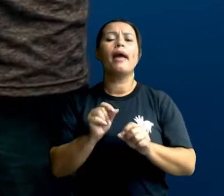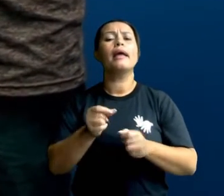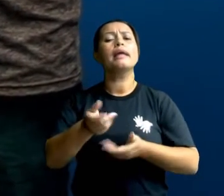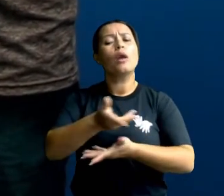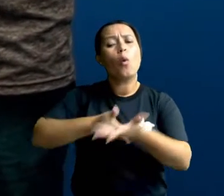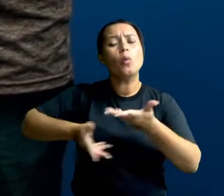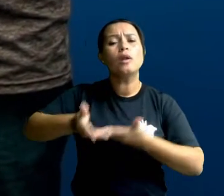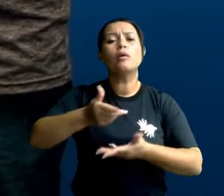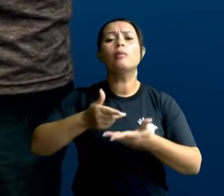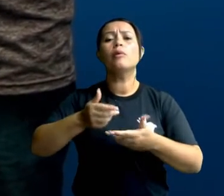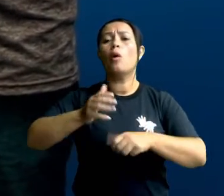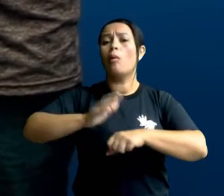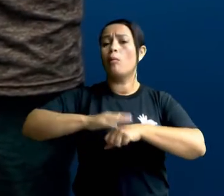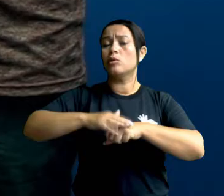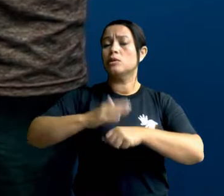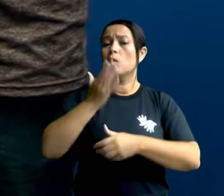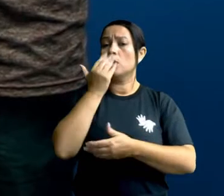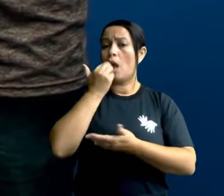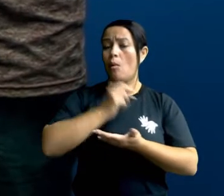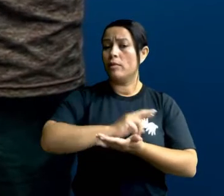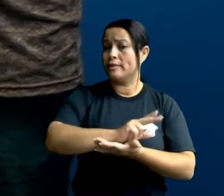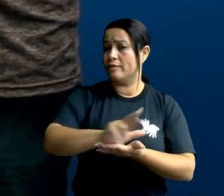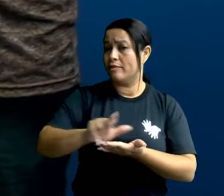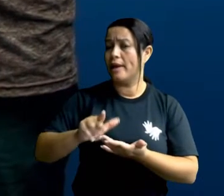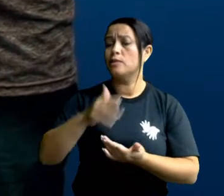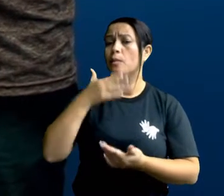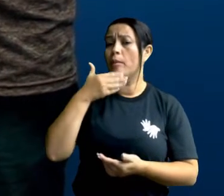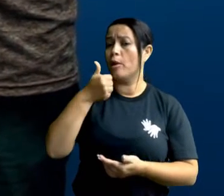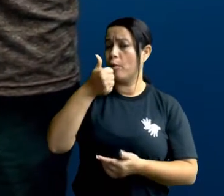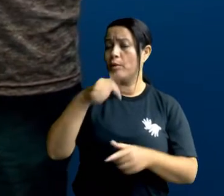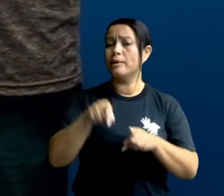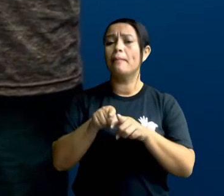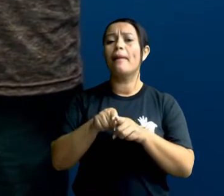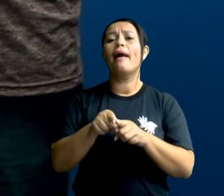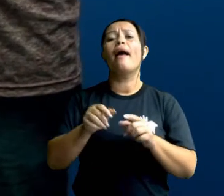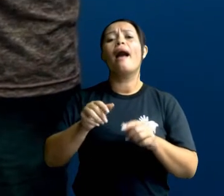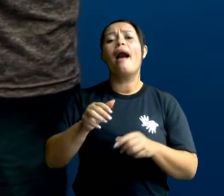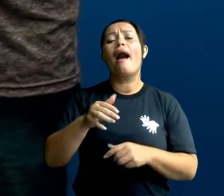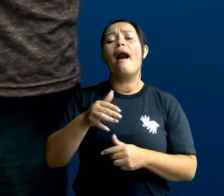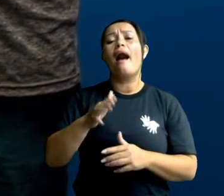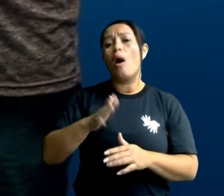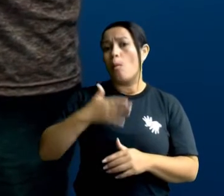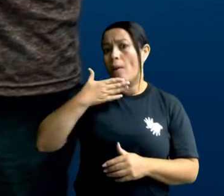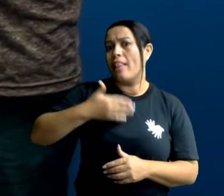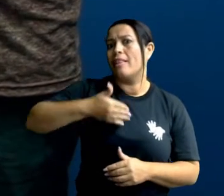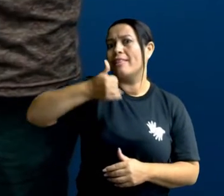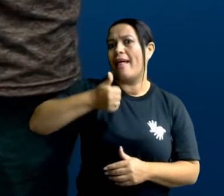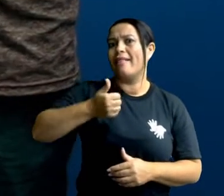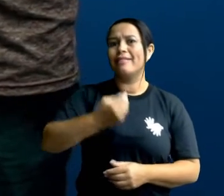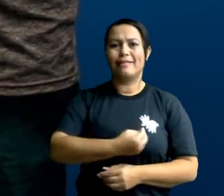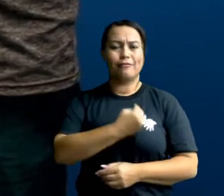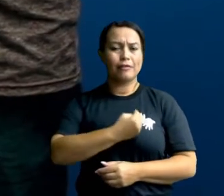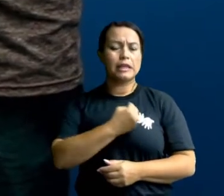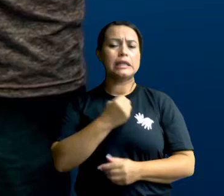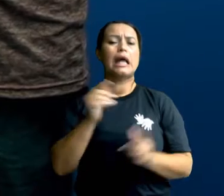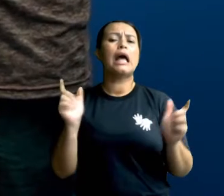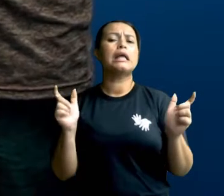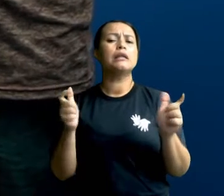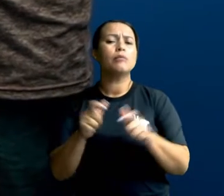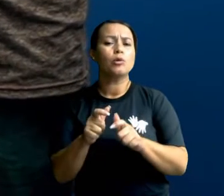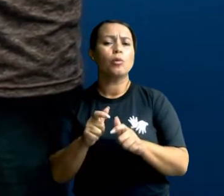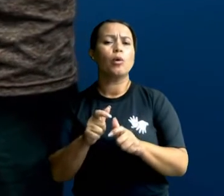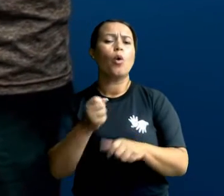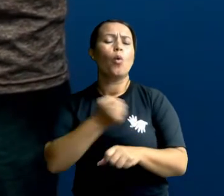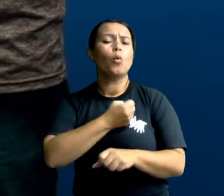também o que contribuiu também para a produção de alimentos, o que melhorou a qualidade de vida, diminuiu a mortalidade